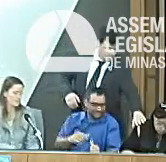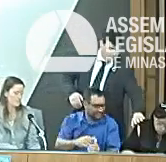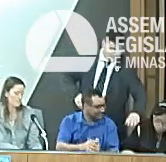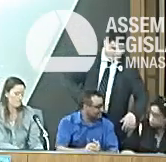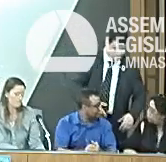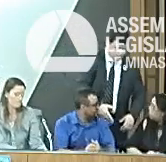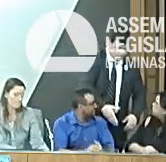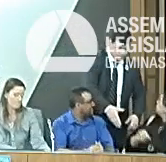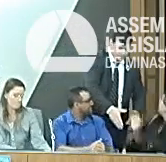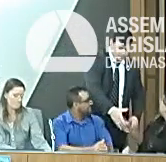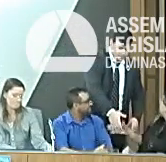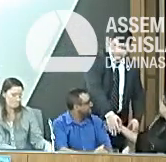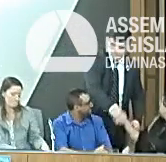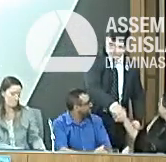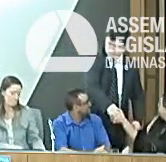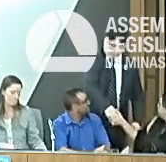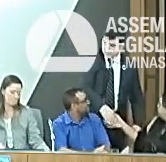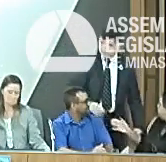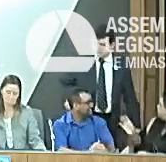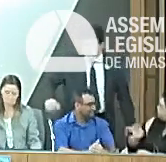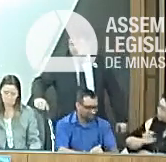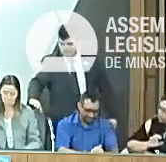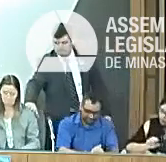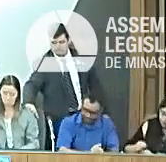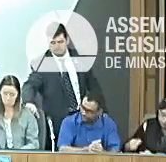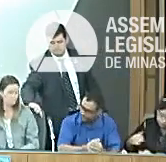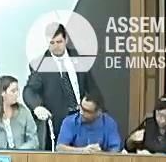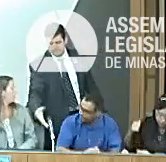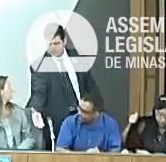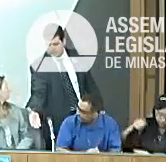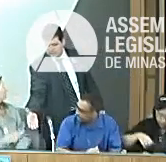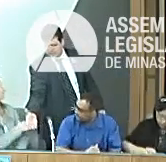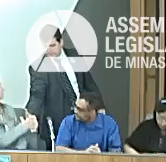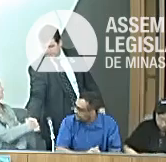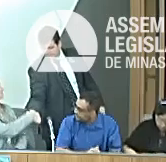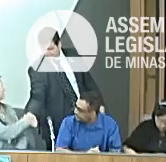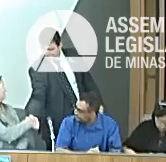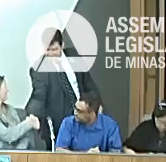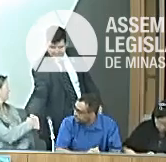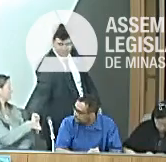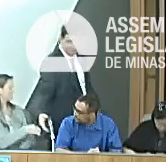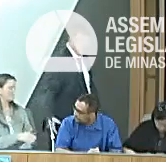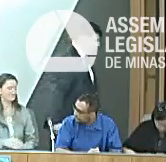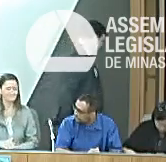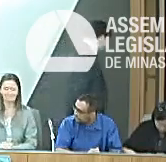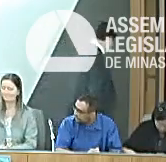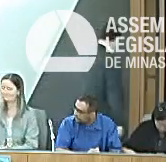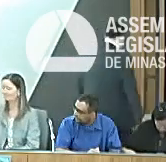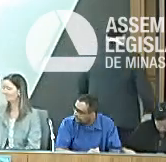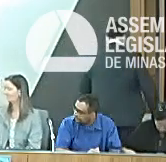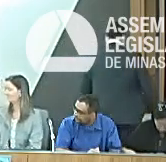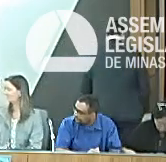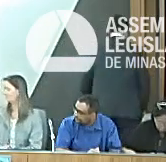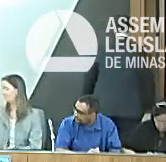obrigado a secretária eu indago ao doutor roberto simonsen deseja fazer uso da palavra o